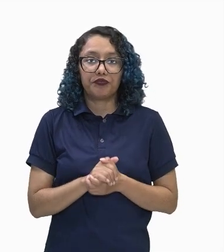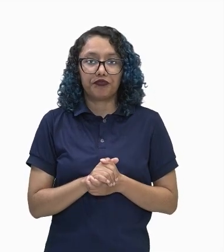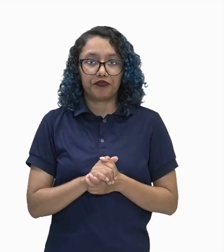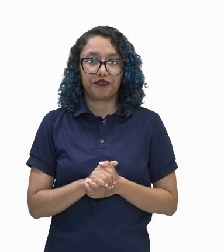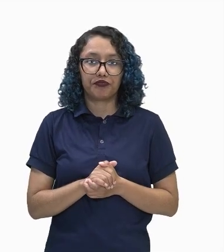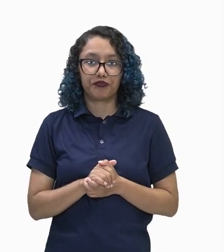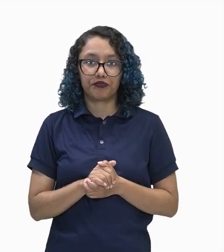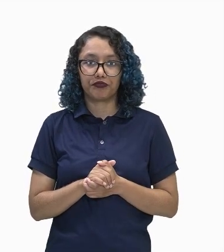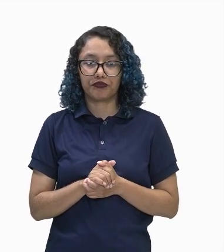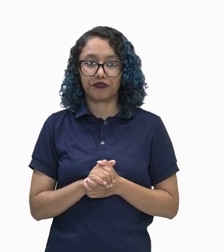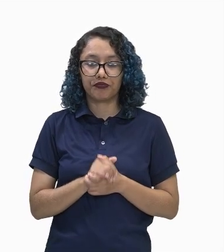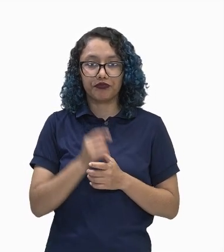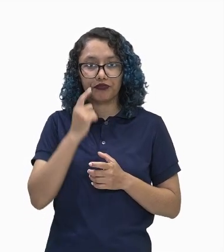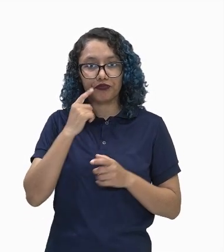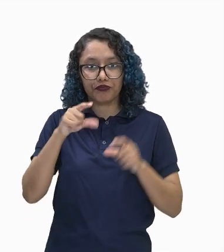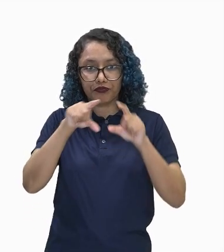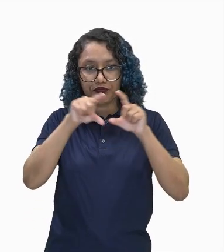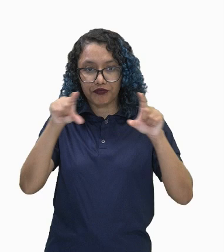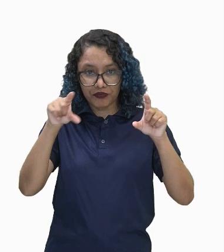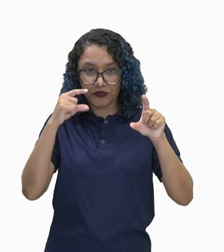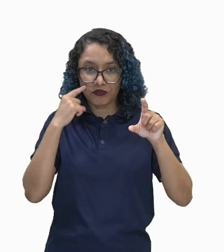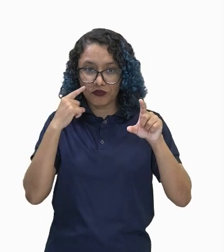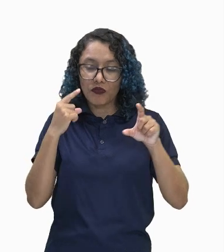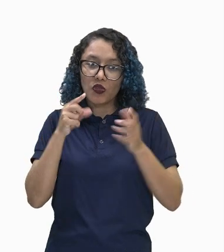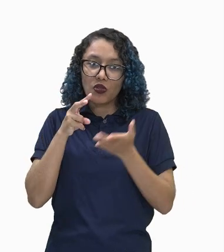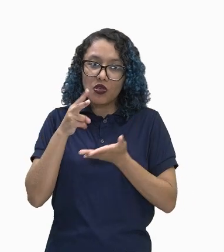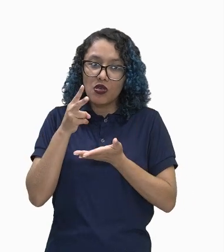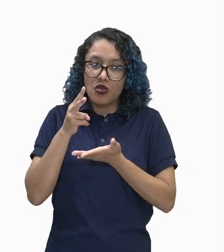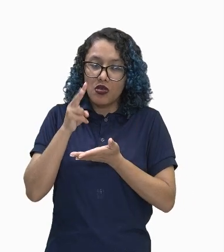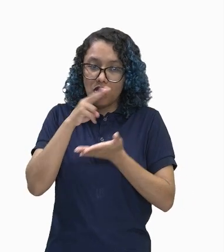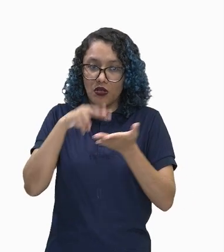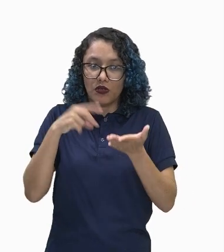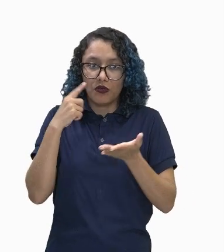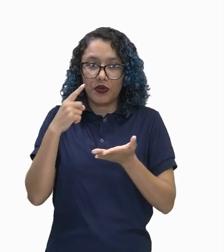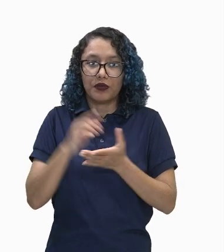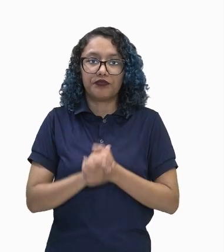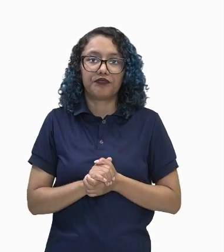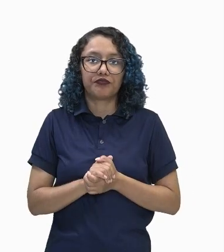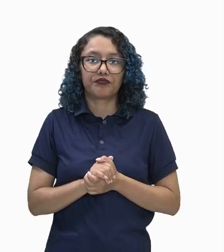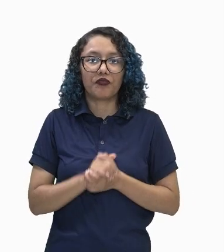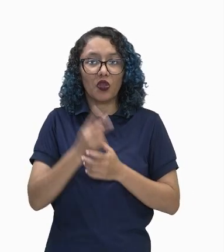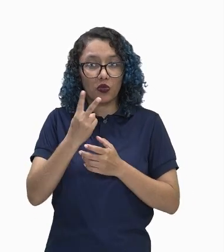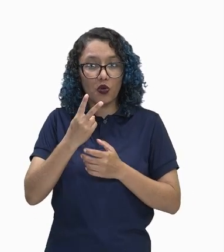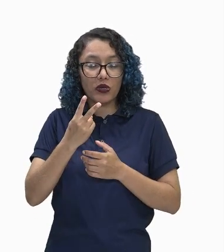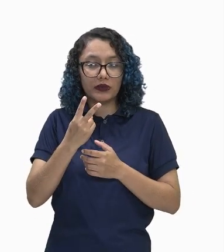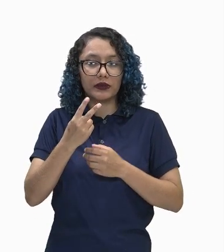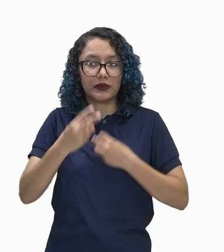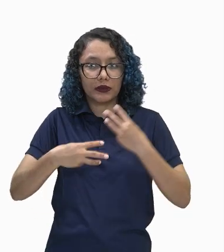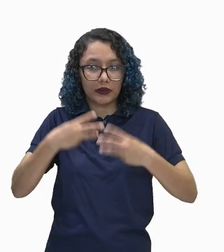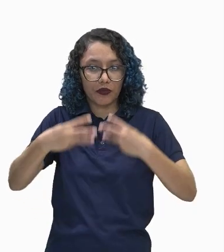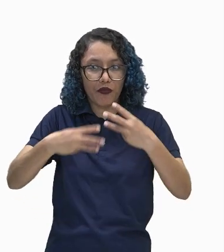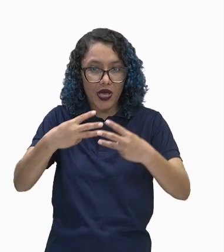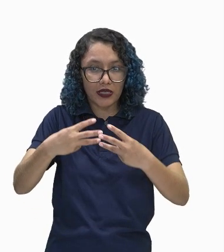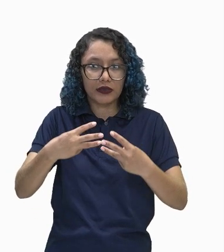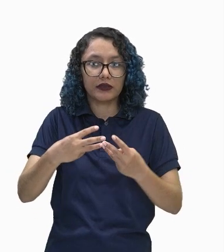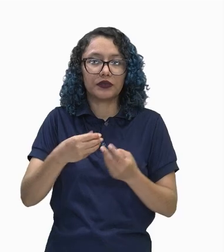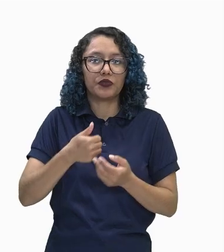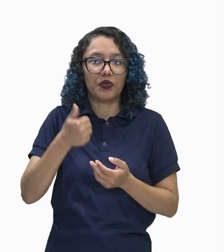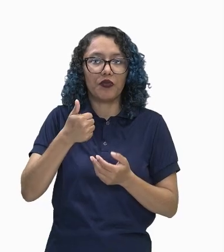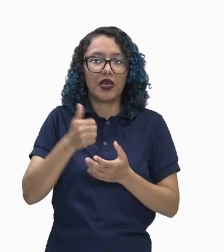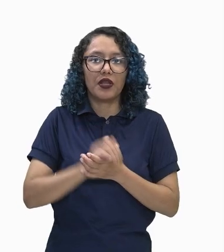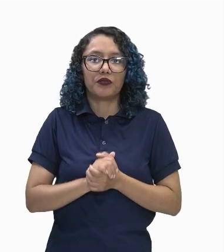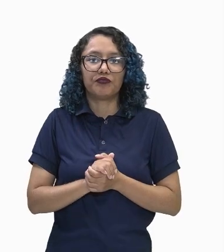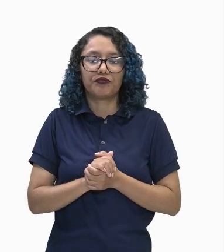2 primeiros trimestres, em cada componente curricular, a média aritmética da nota